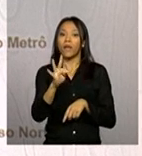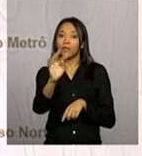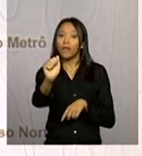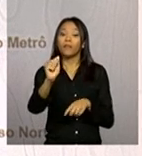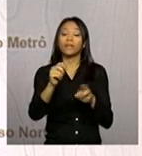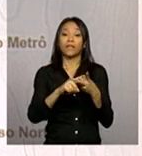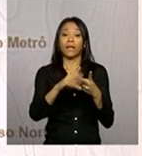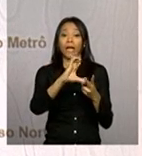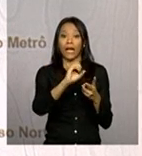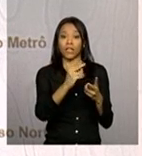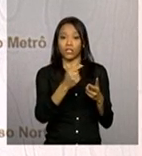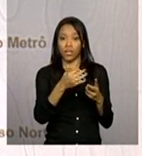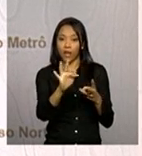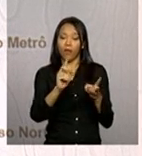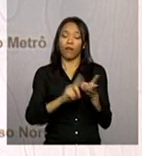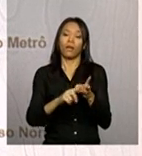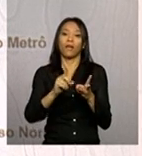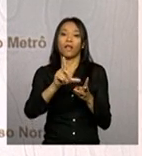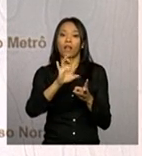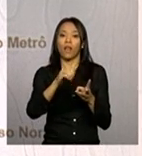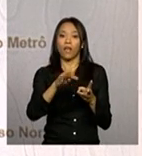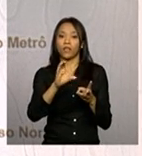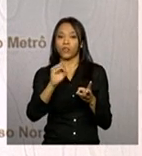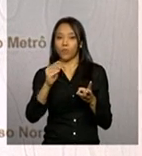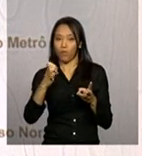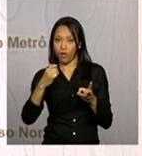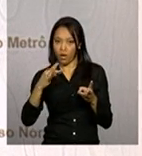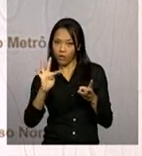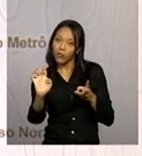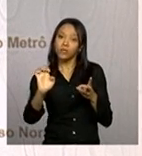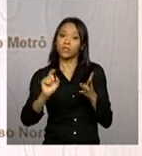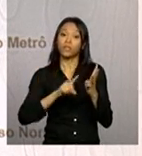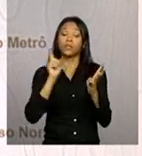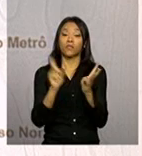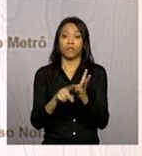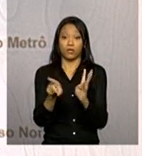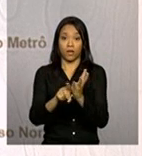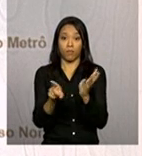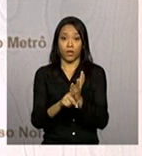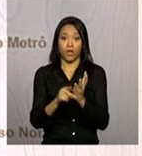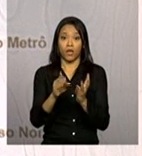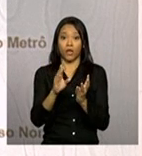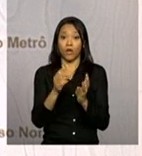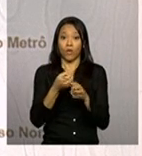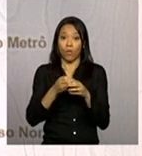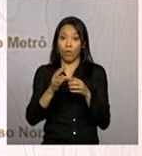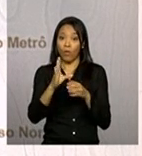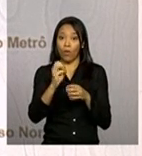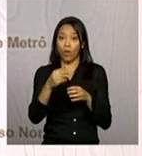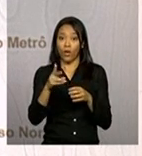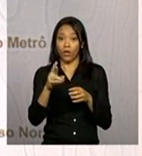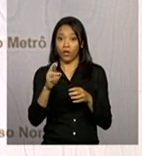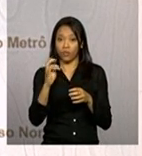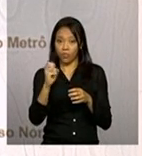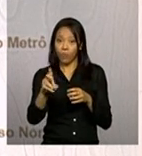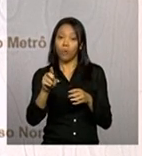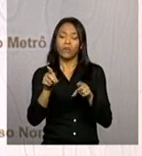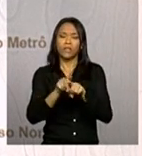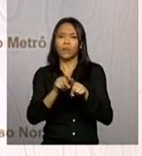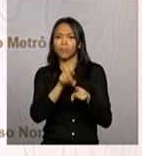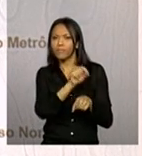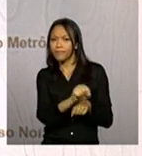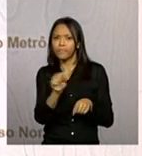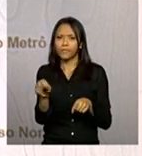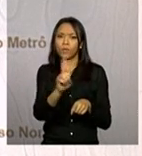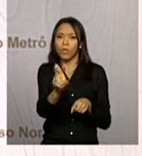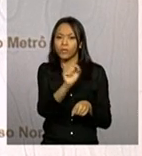Caxangá, leste-oeste e norte-sul, o trecho Iguaraçu-centro, o corredor leste-oeste, o ramal Cidade da Copa, a Via Mangue,